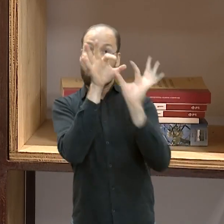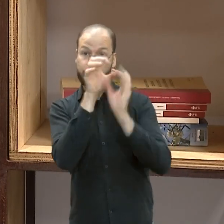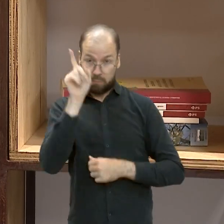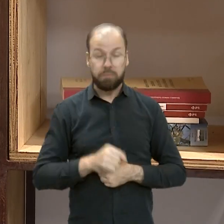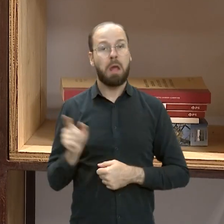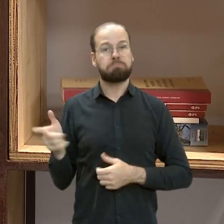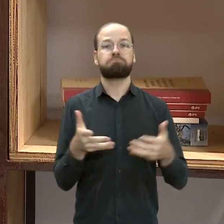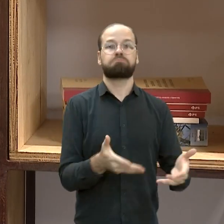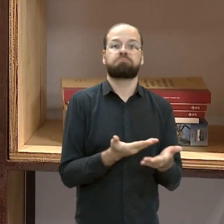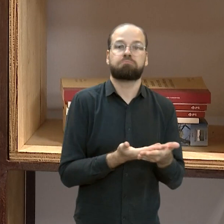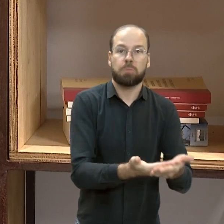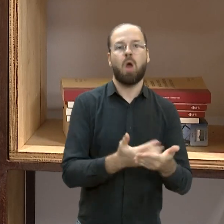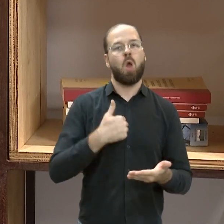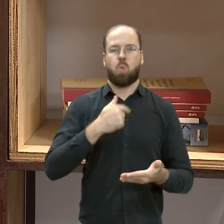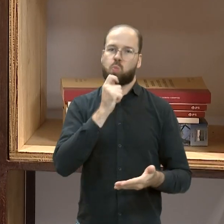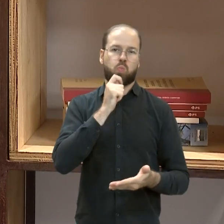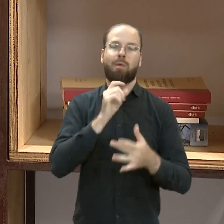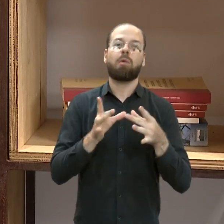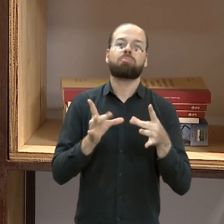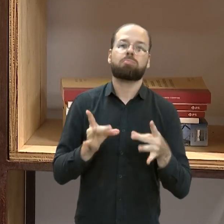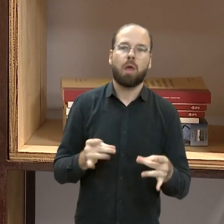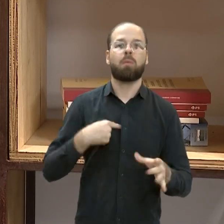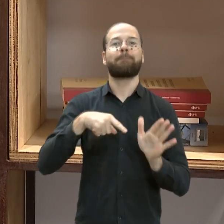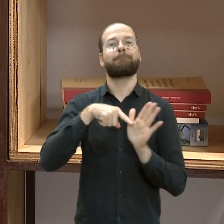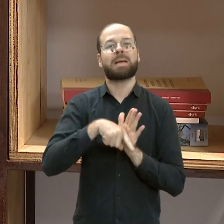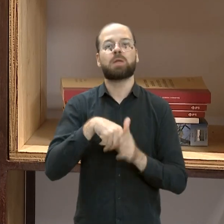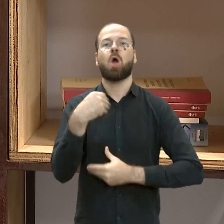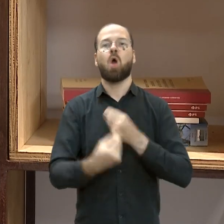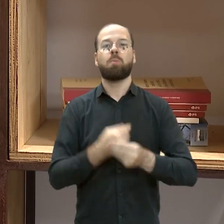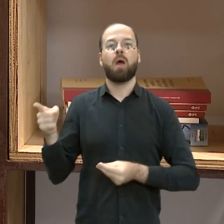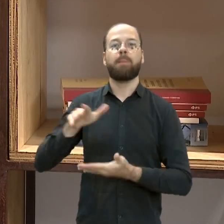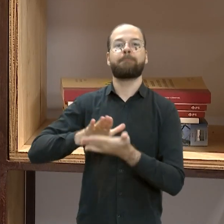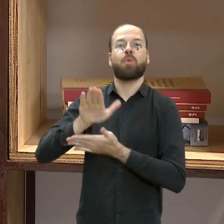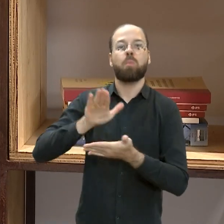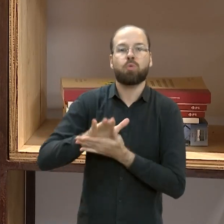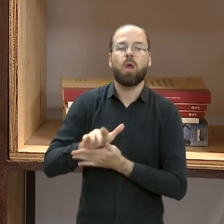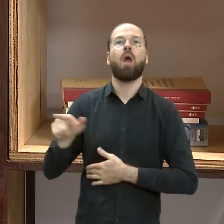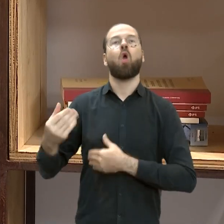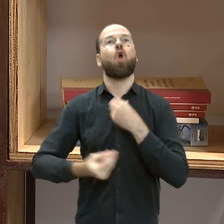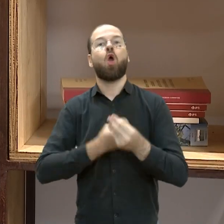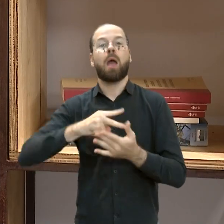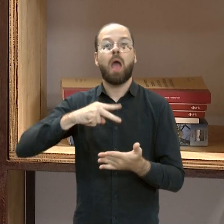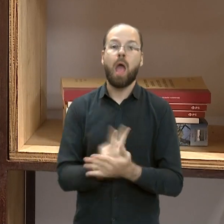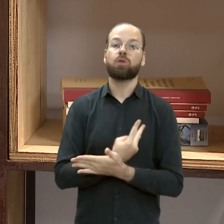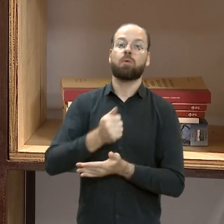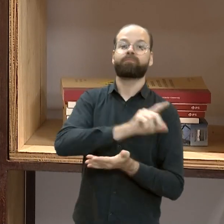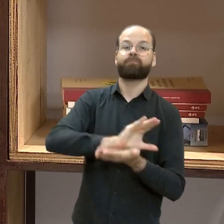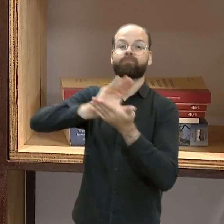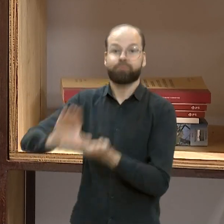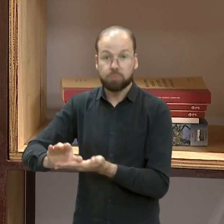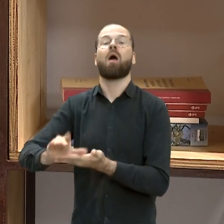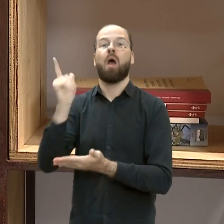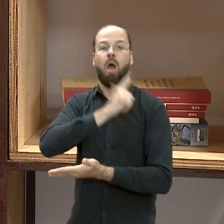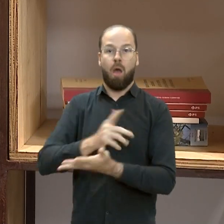assim detalhes, não encontrei detalhes quando pesquisei de como foi essa publicação, como se deu, né, o investimento, mas ao